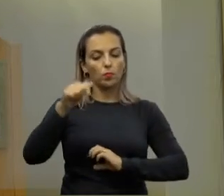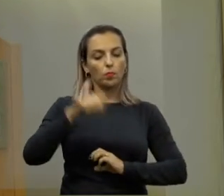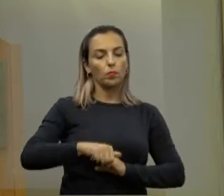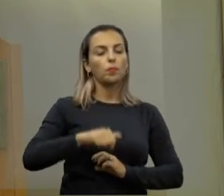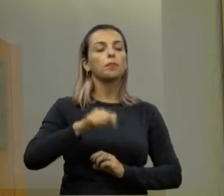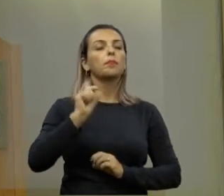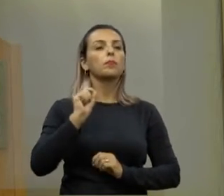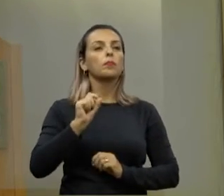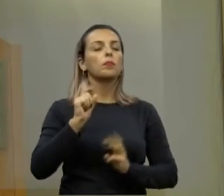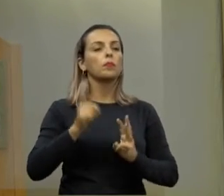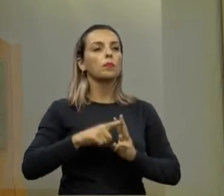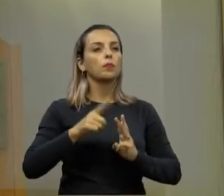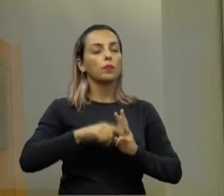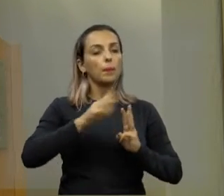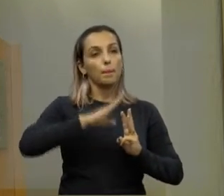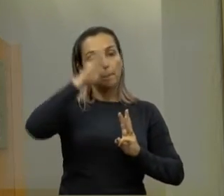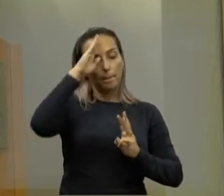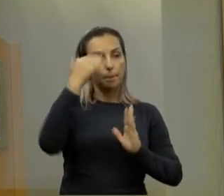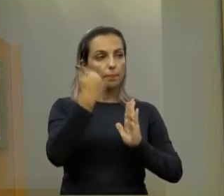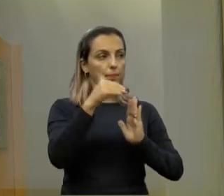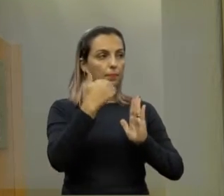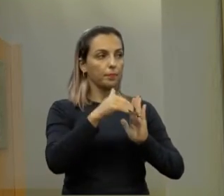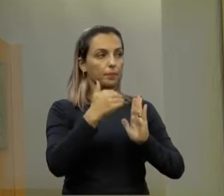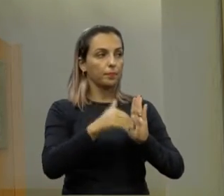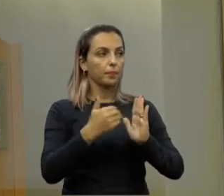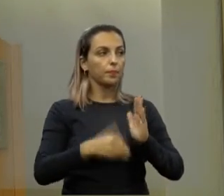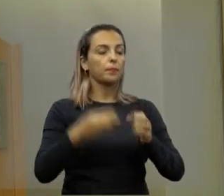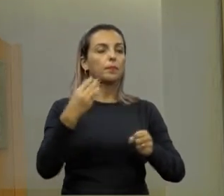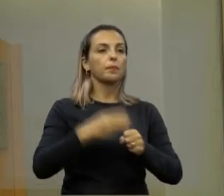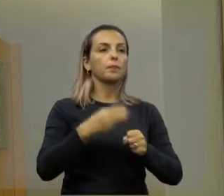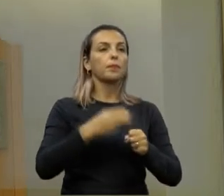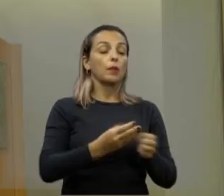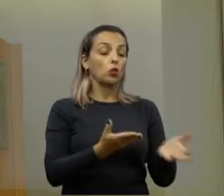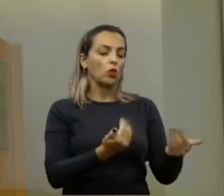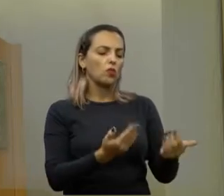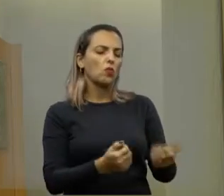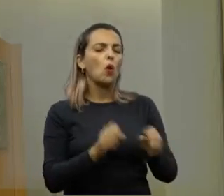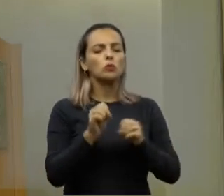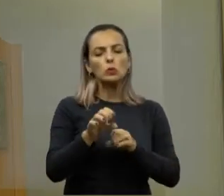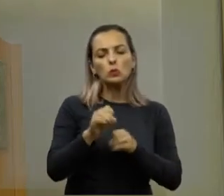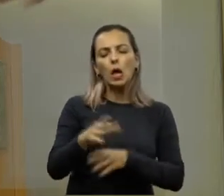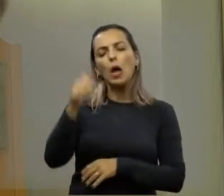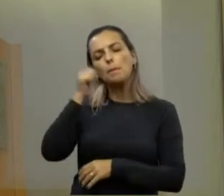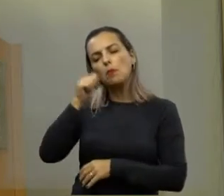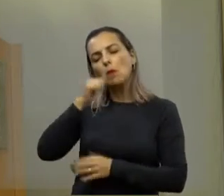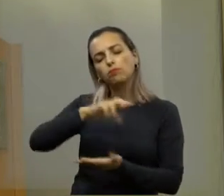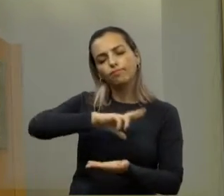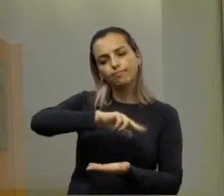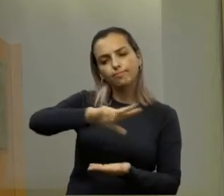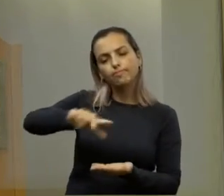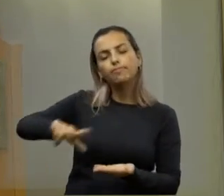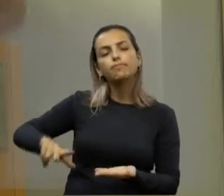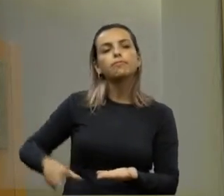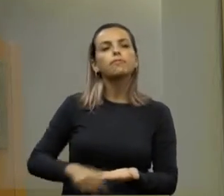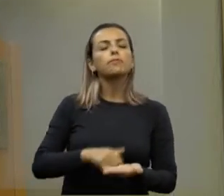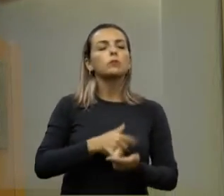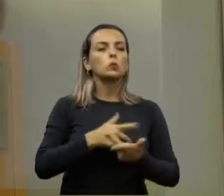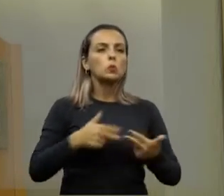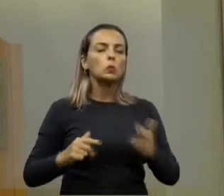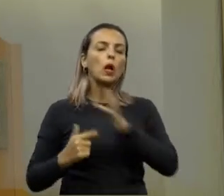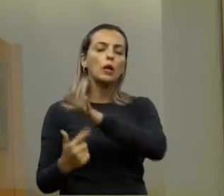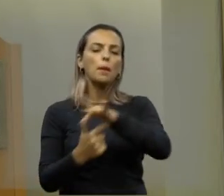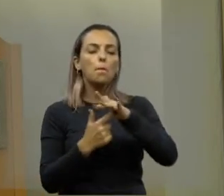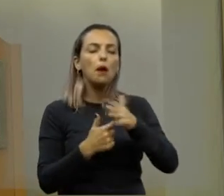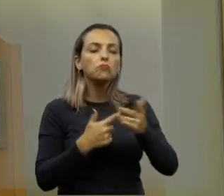para essa casa mas fundamentalmente porque o plano Municipal não só juventude mas o de Educação de mulheres de combate ao racismo de Meio